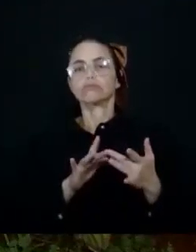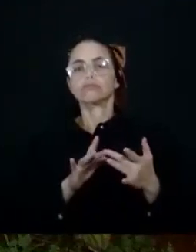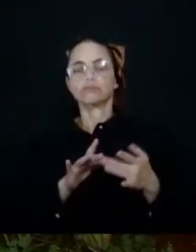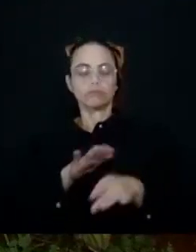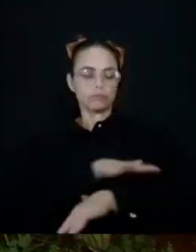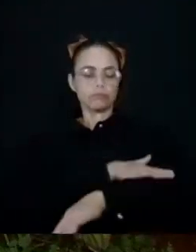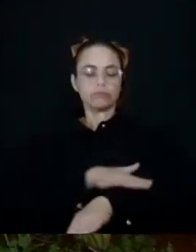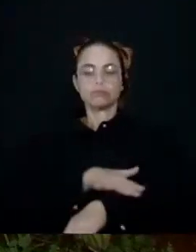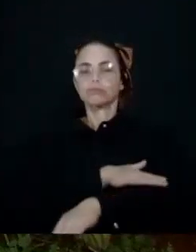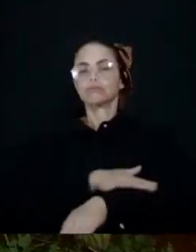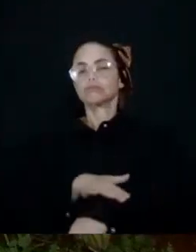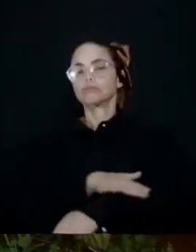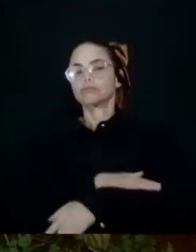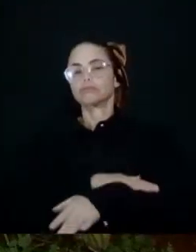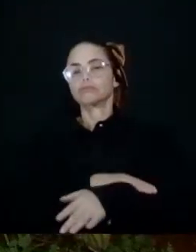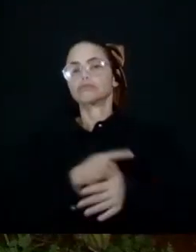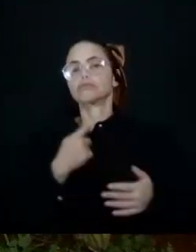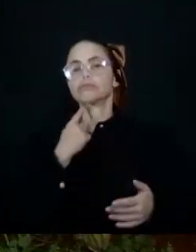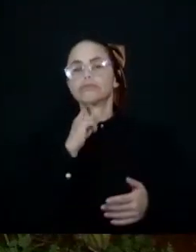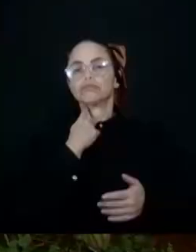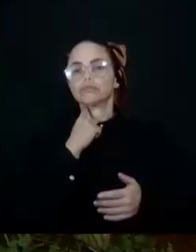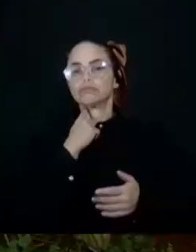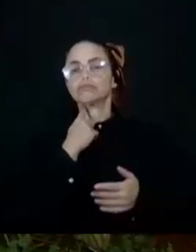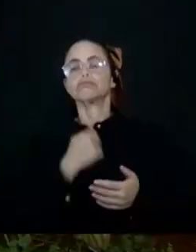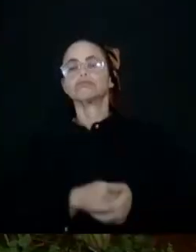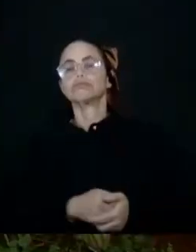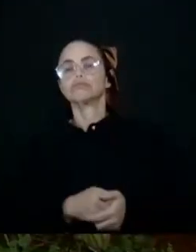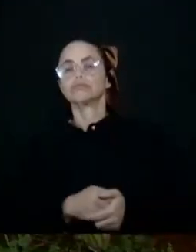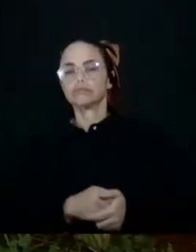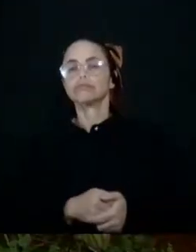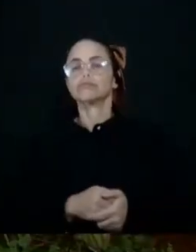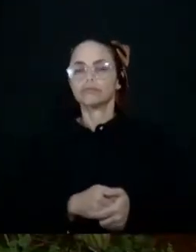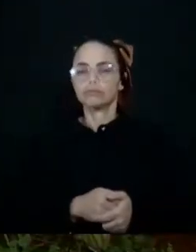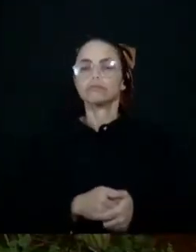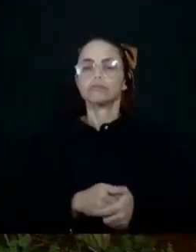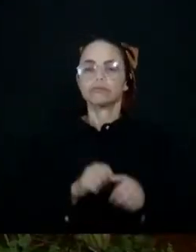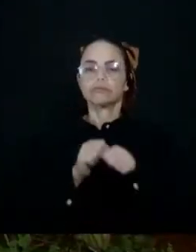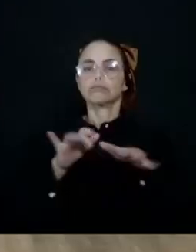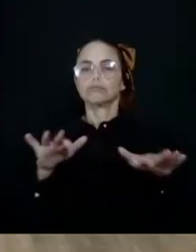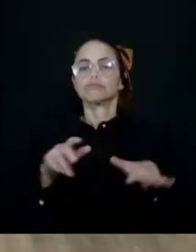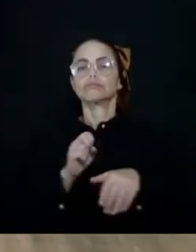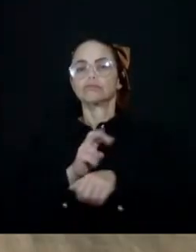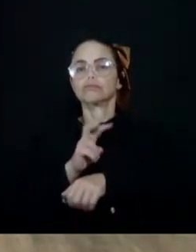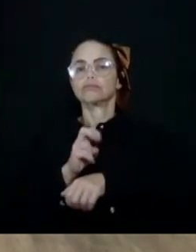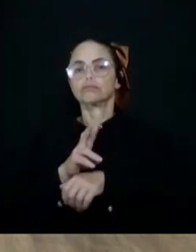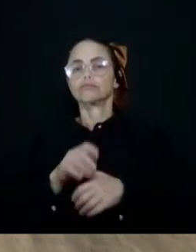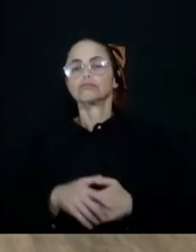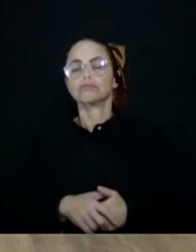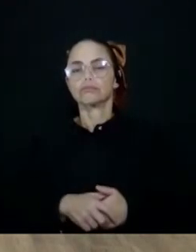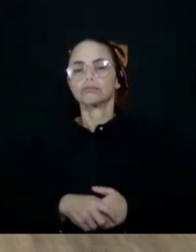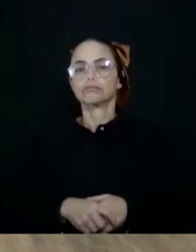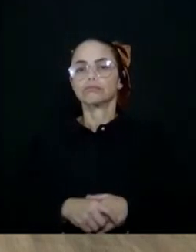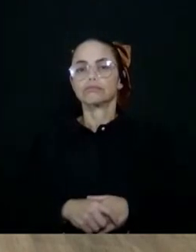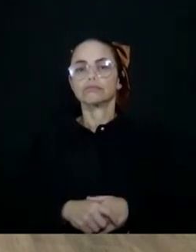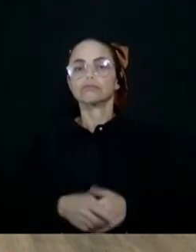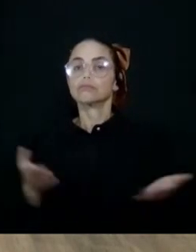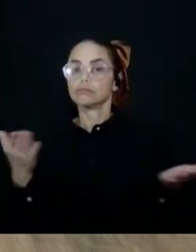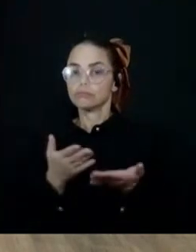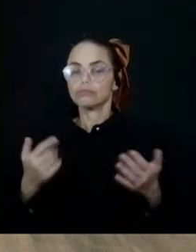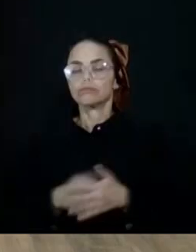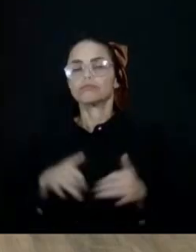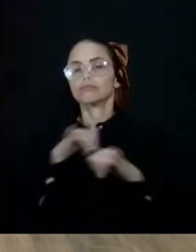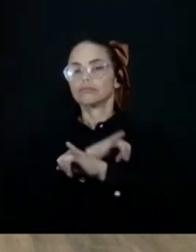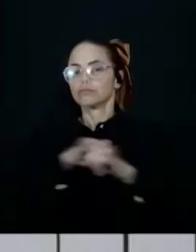essa secreção dessas lesões de pele, que acaba transmitindo o vírus. E vamos agora às notícias